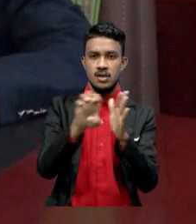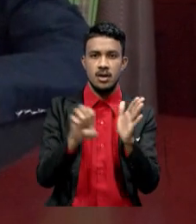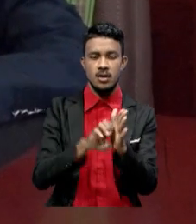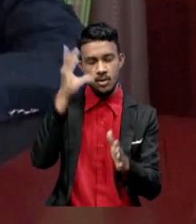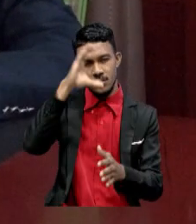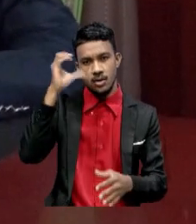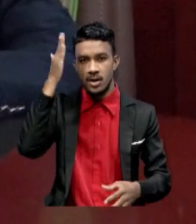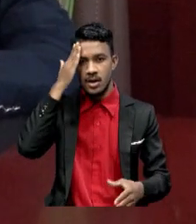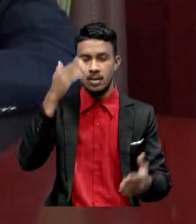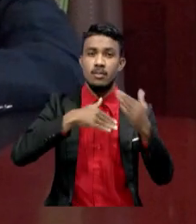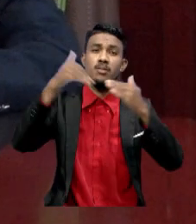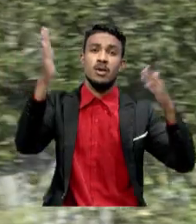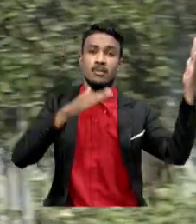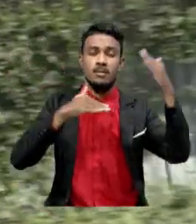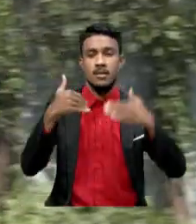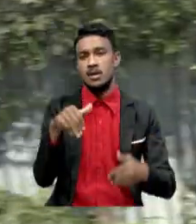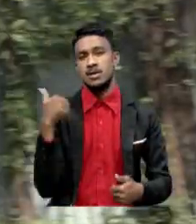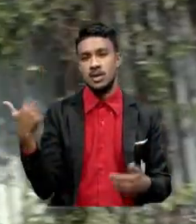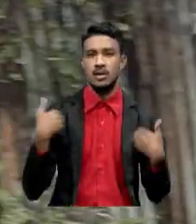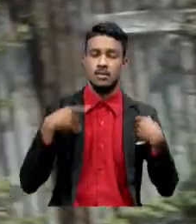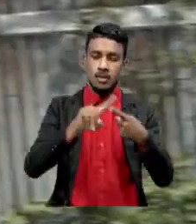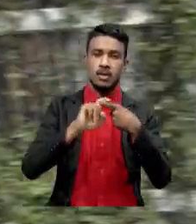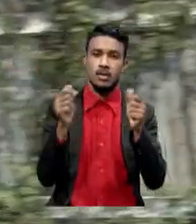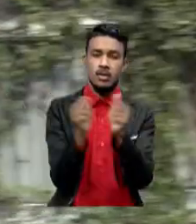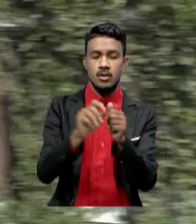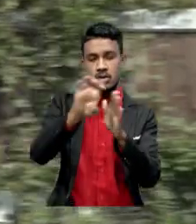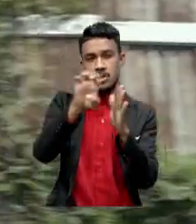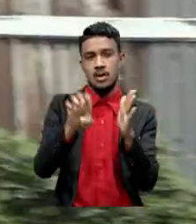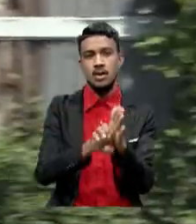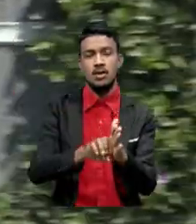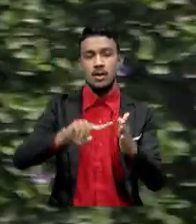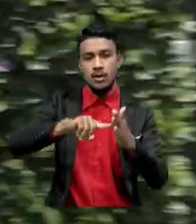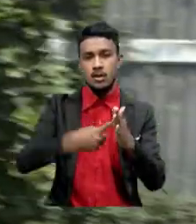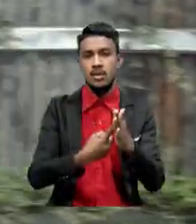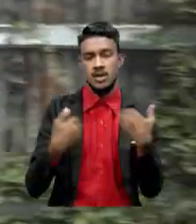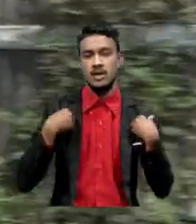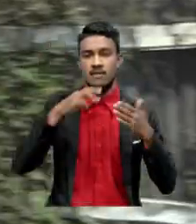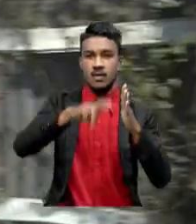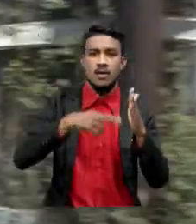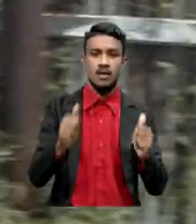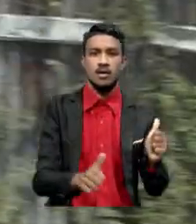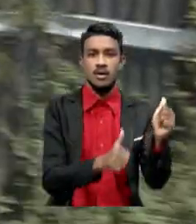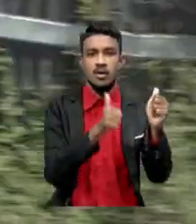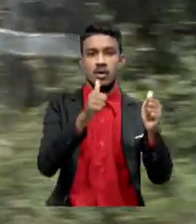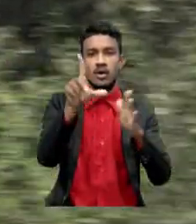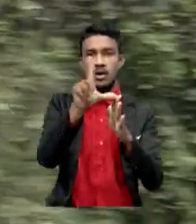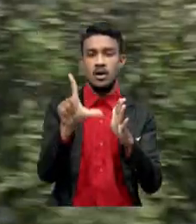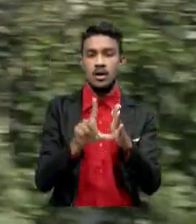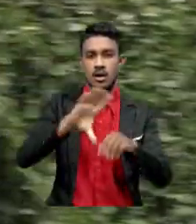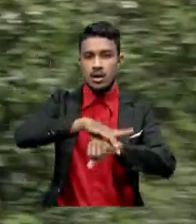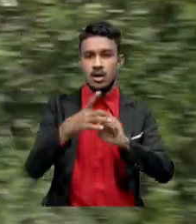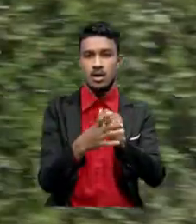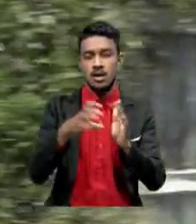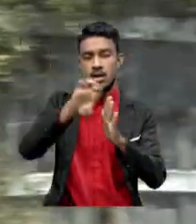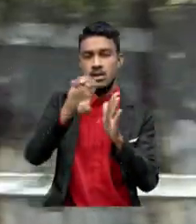ona problema balu liga ho proprietário Estado nian, nune hahu regulariza tuir lei. Rai Estado, mai Estado